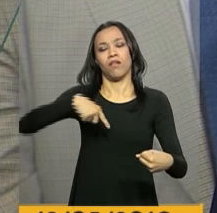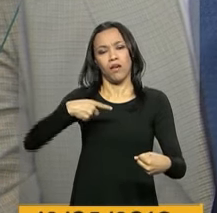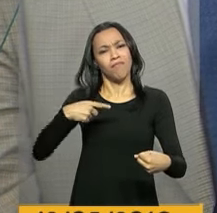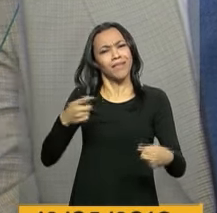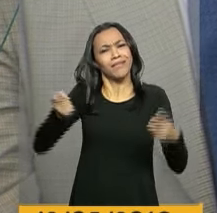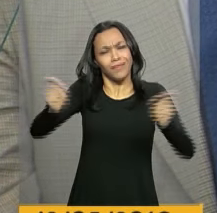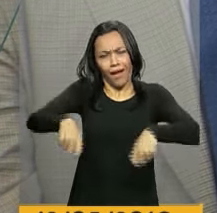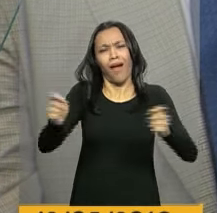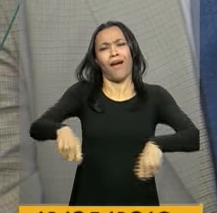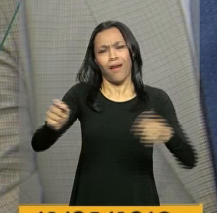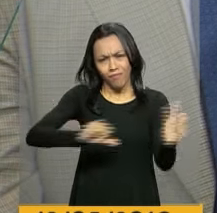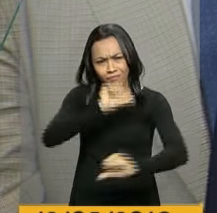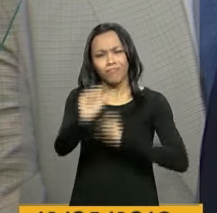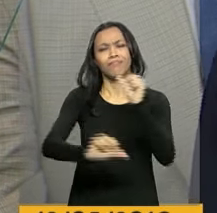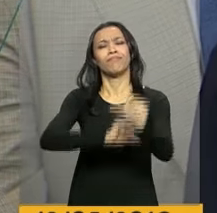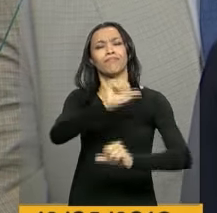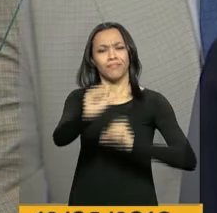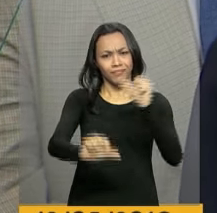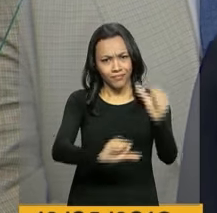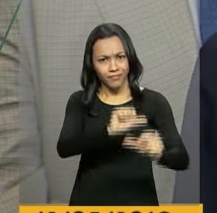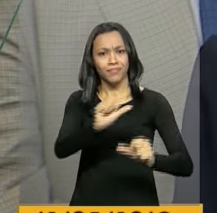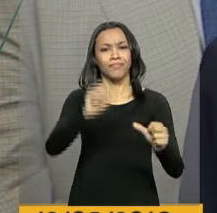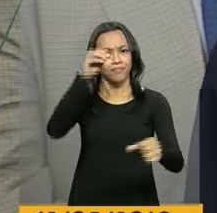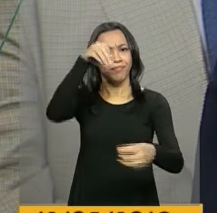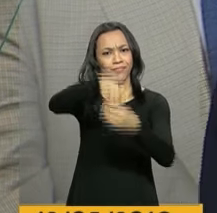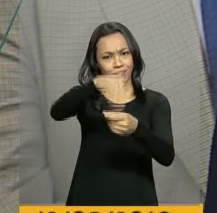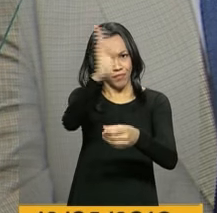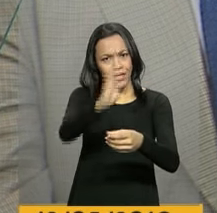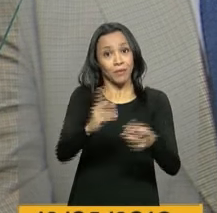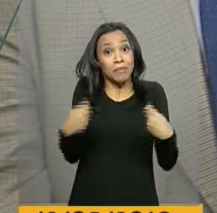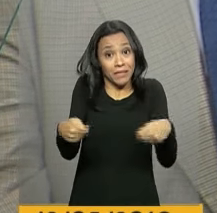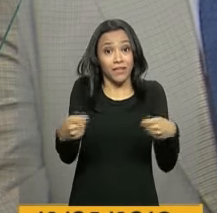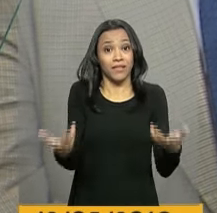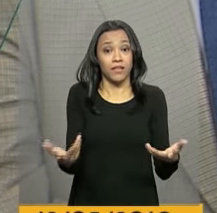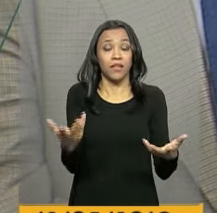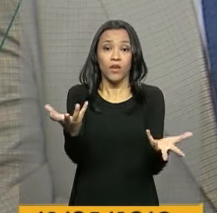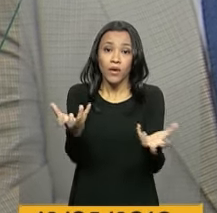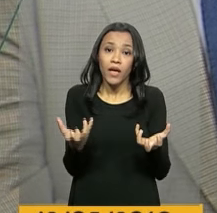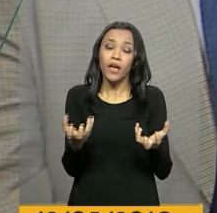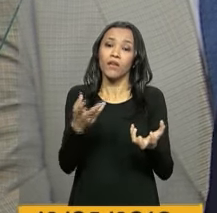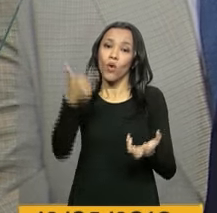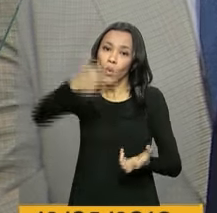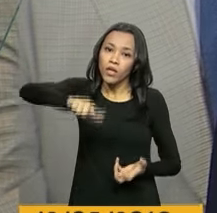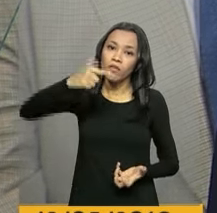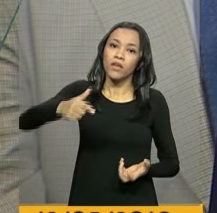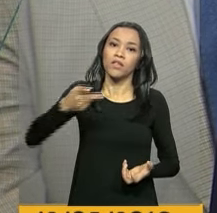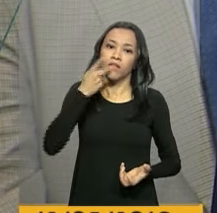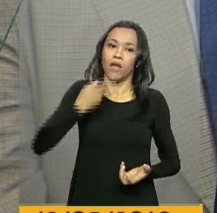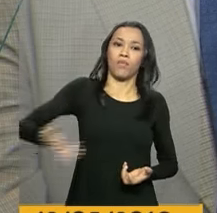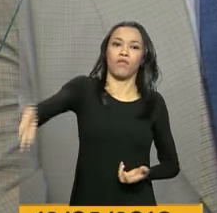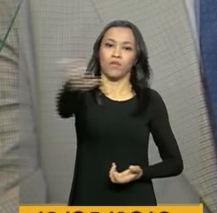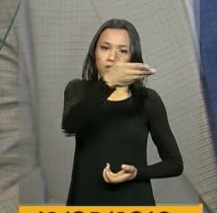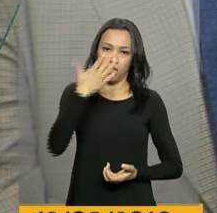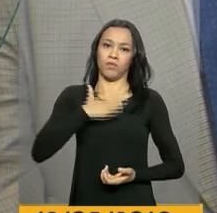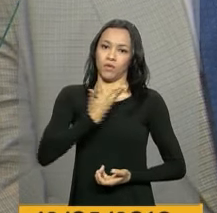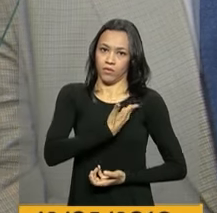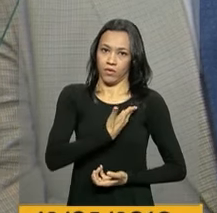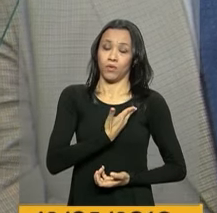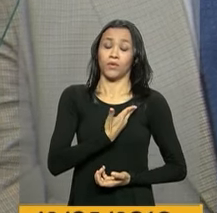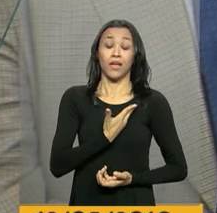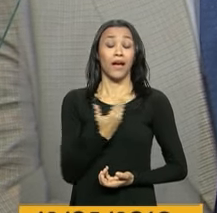fazer as reformas que o Brasil precisa. E aí, meus amigos, eu quero dizer mais uma vez da importância desta